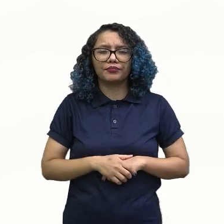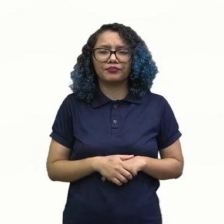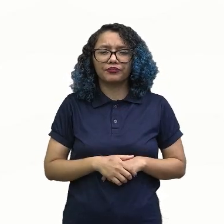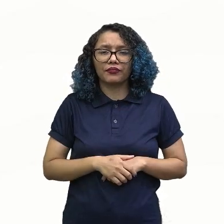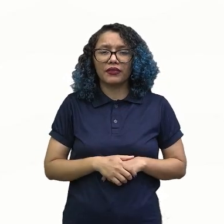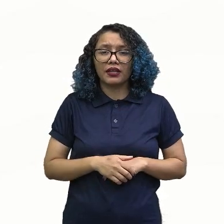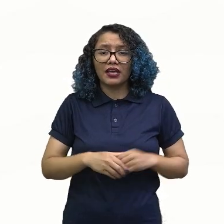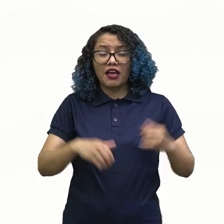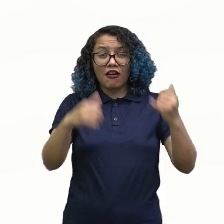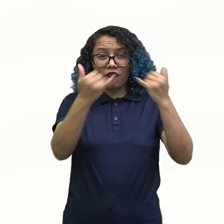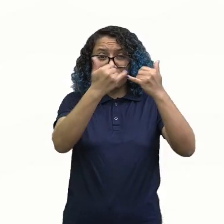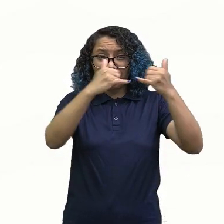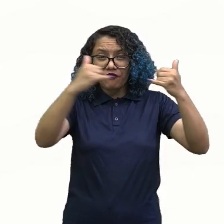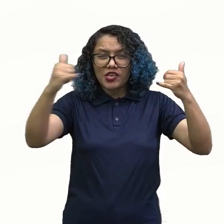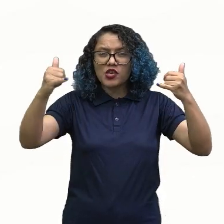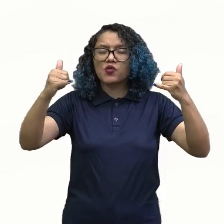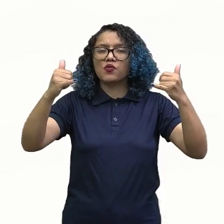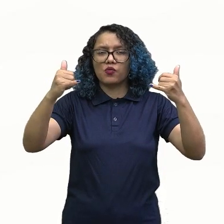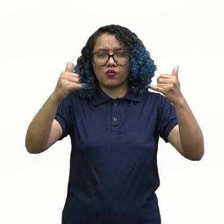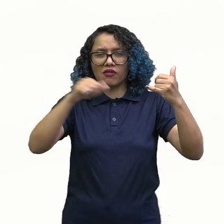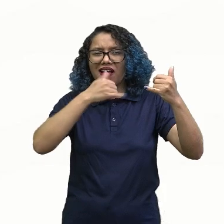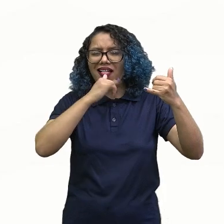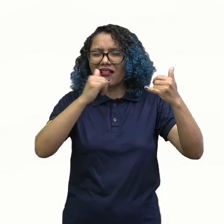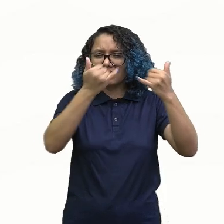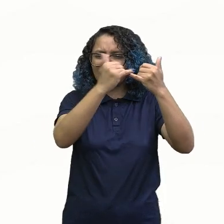de fiações elétricas.